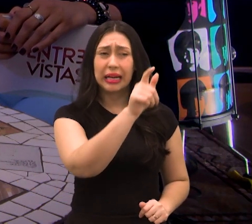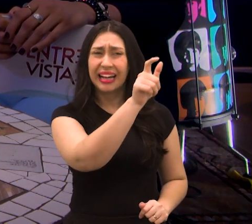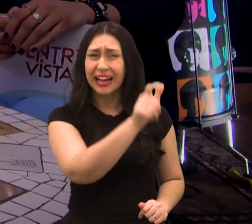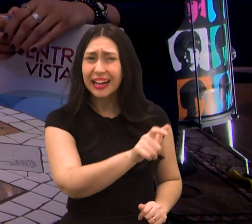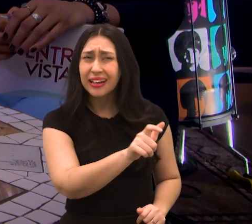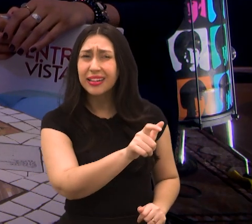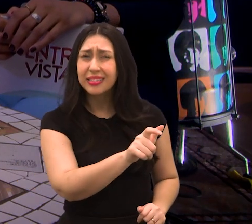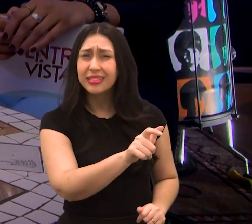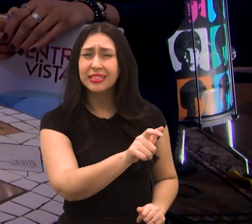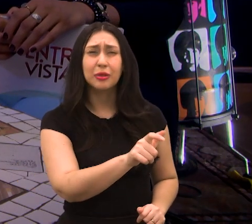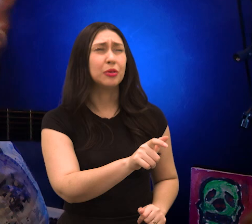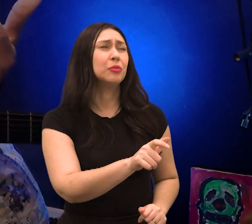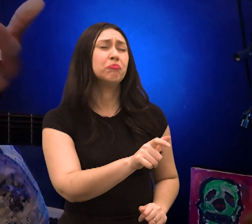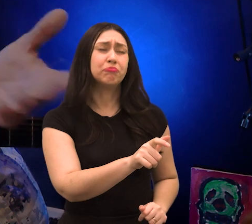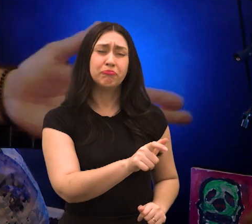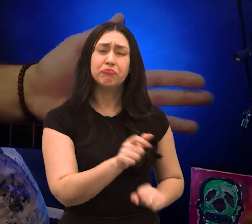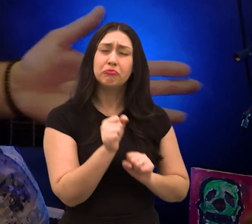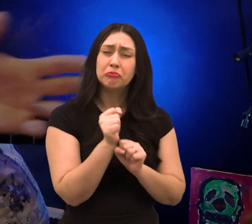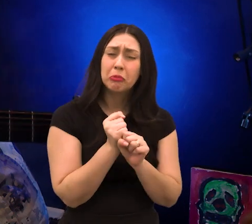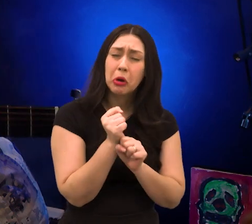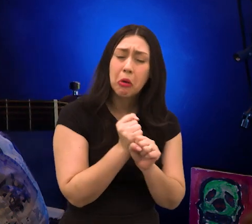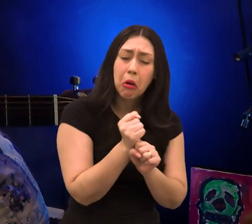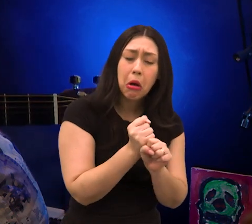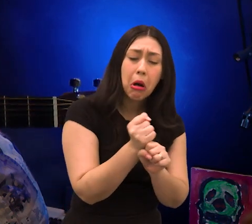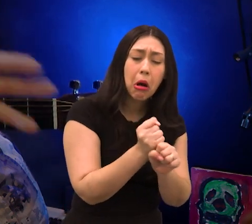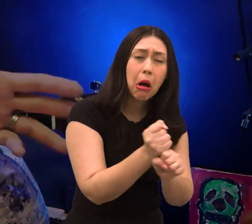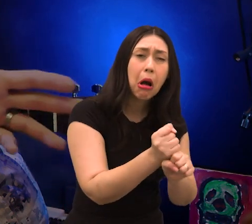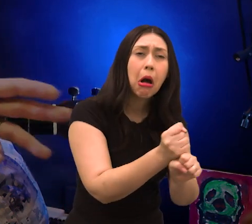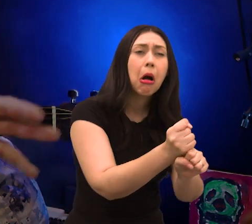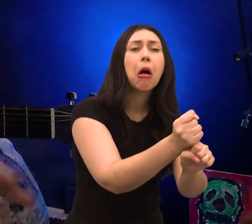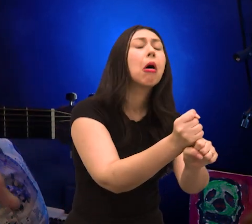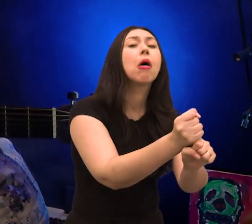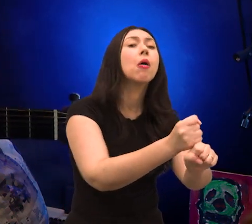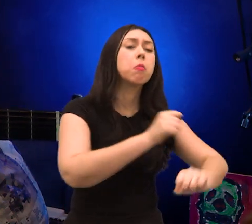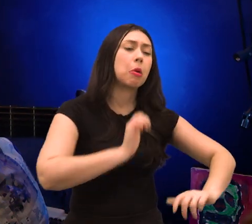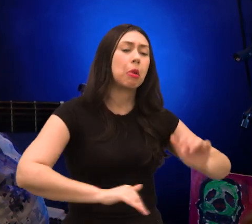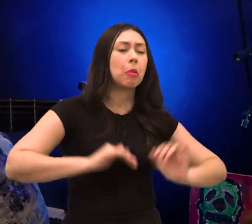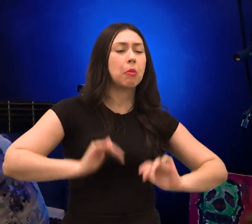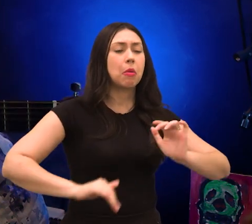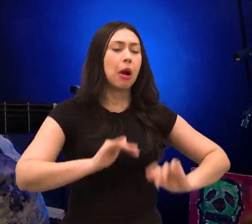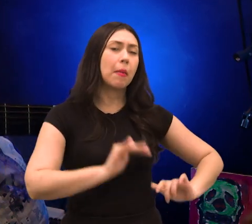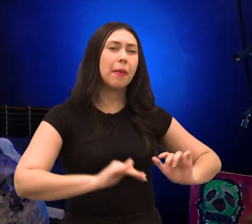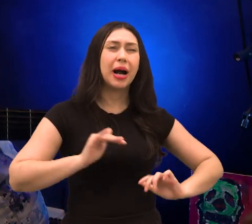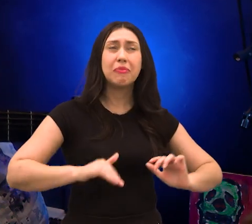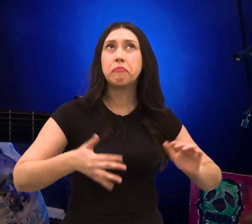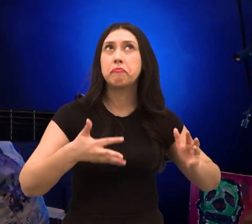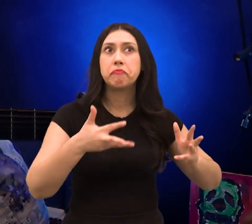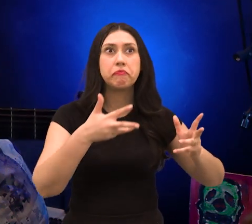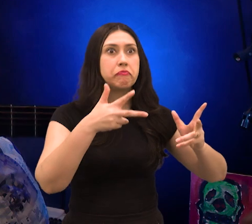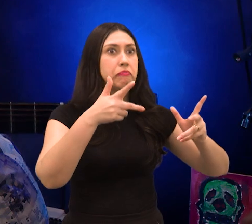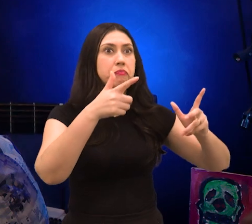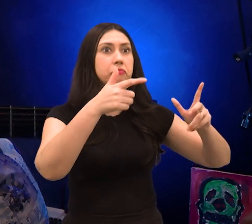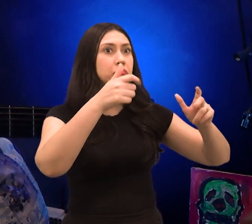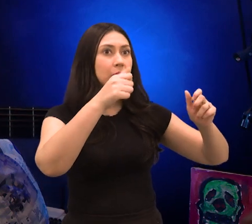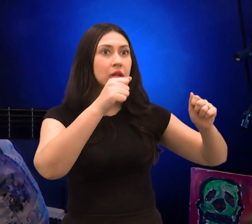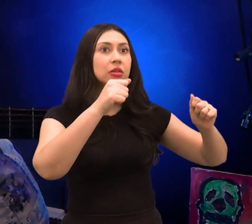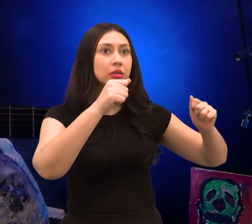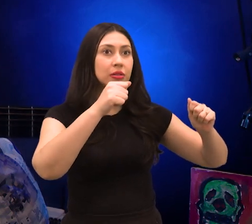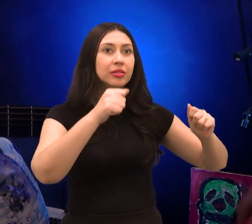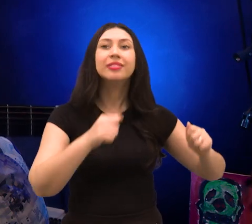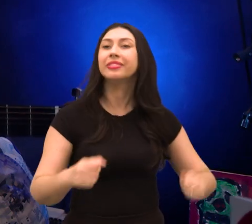Marco Lobo. Ele foi, durante muitos anos da carreira do Milton Nascimento, o percussionista. Assim, o cara é